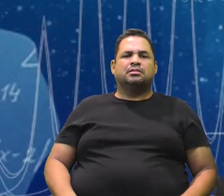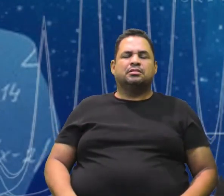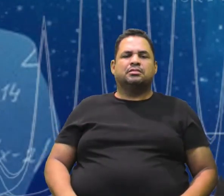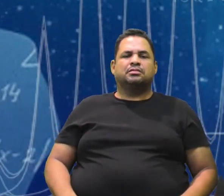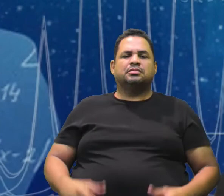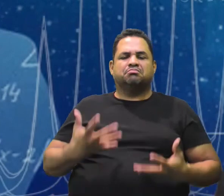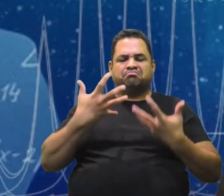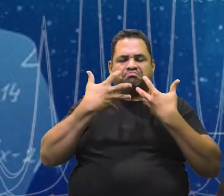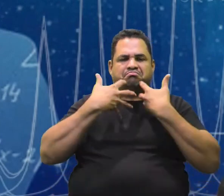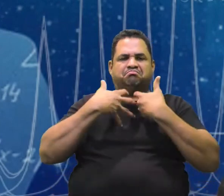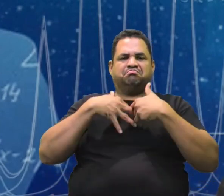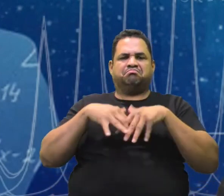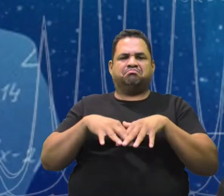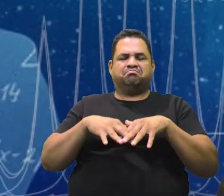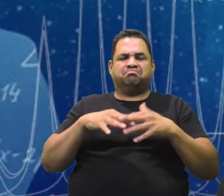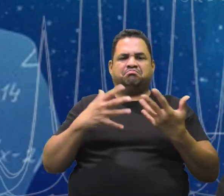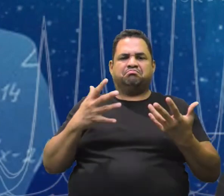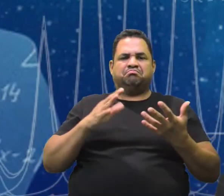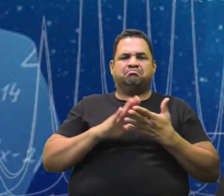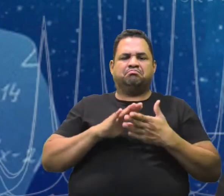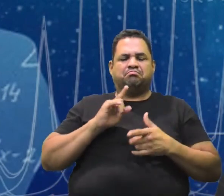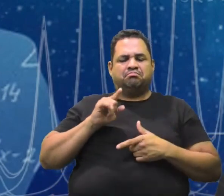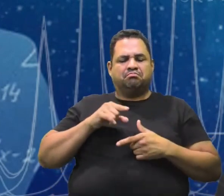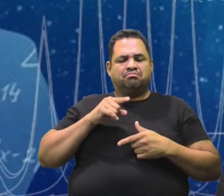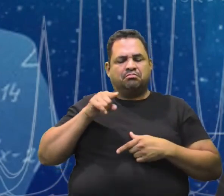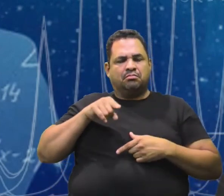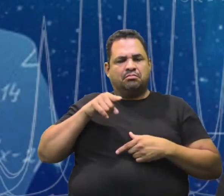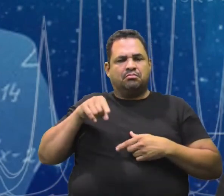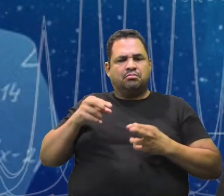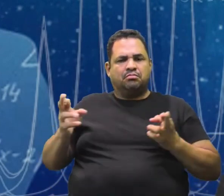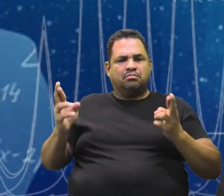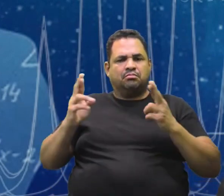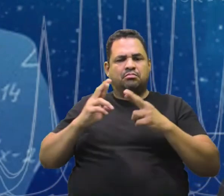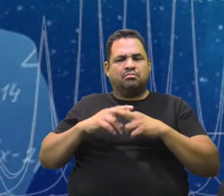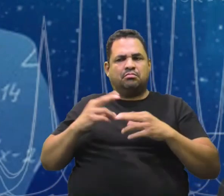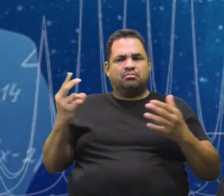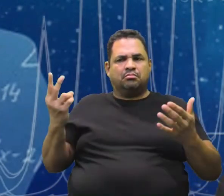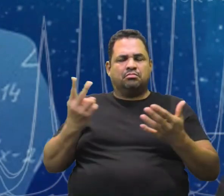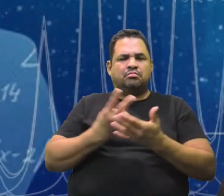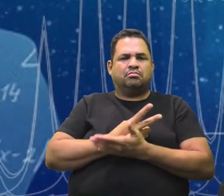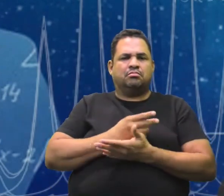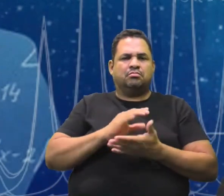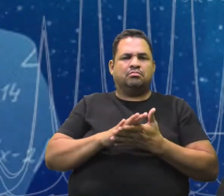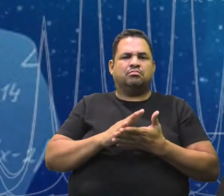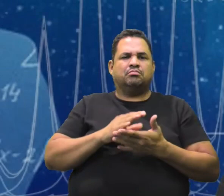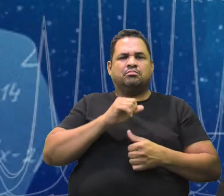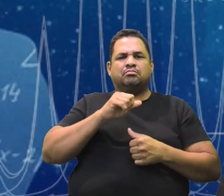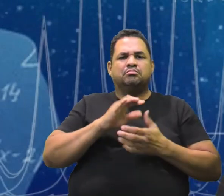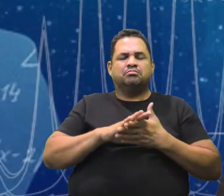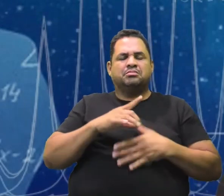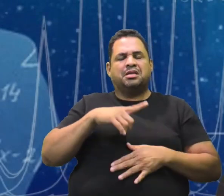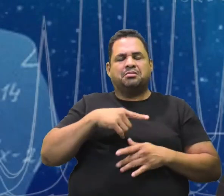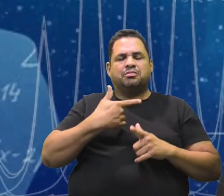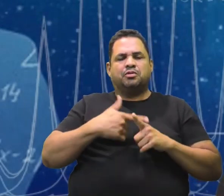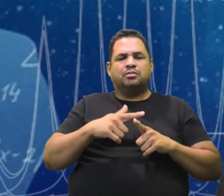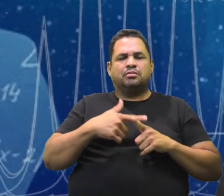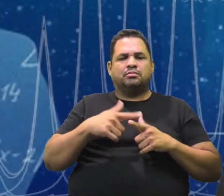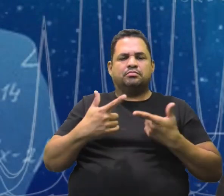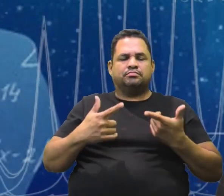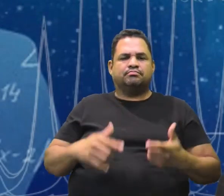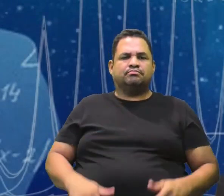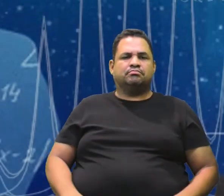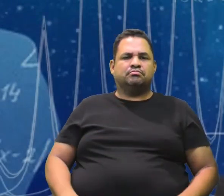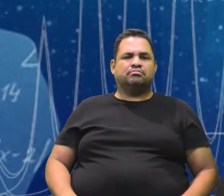seu metabolismo, que é uma sequência de reações sucessivas que acontece, se torna prejudicado.